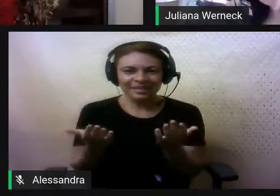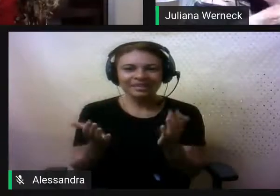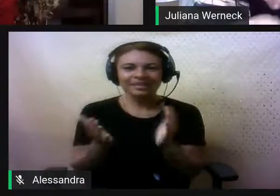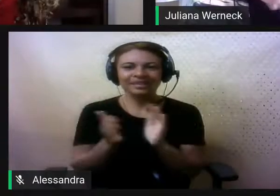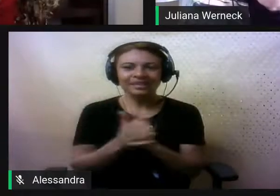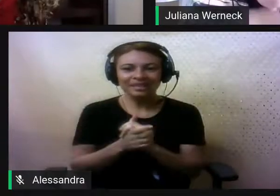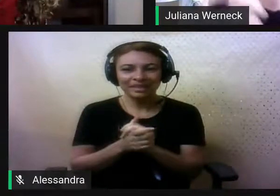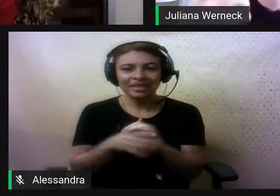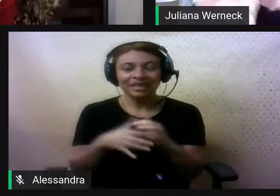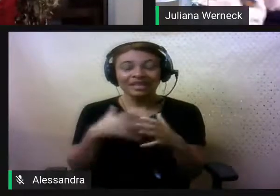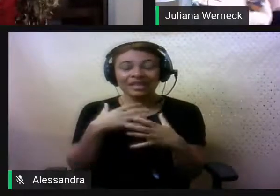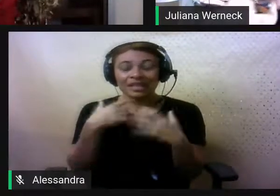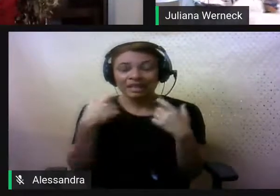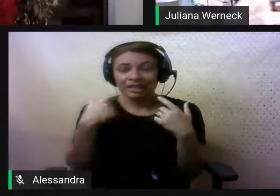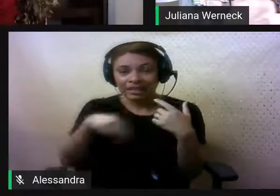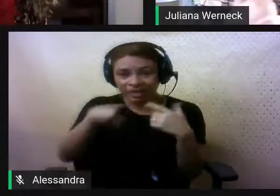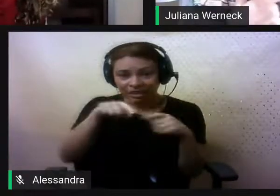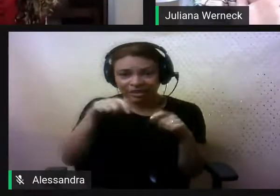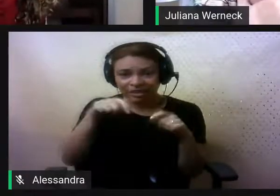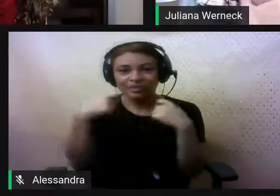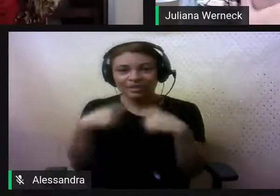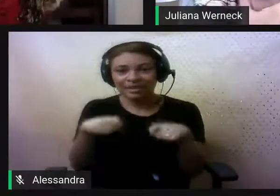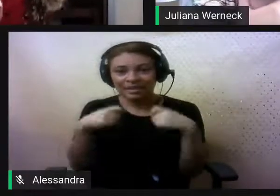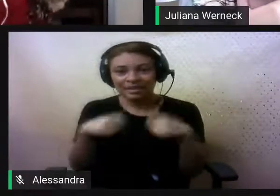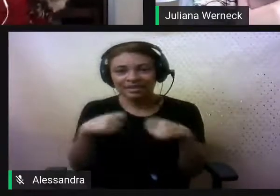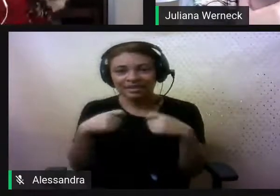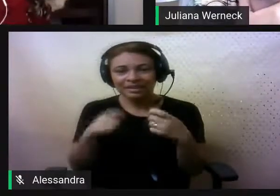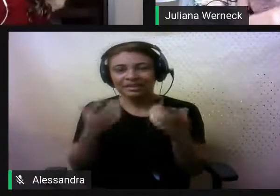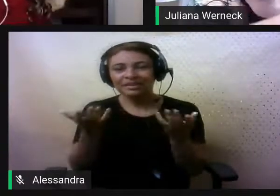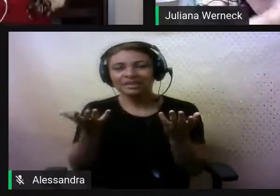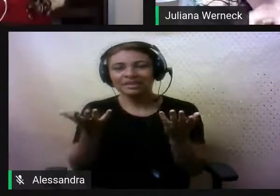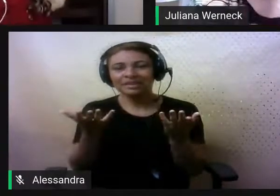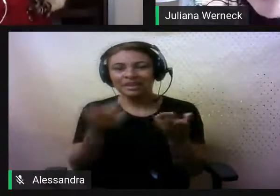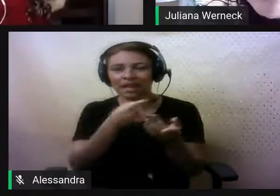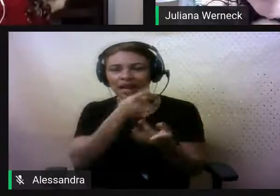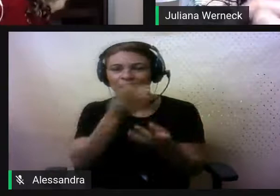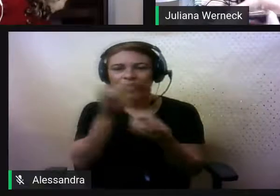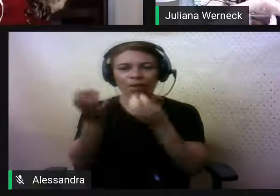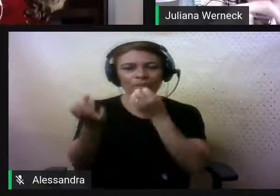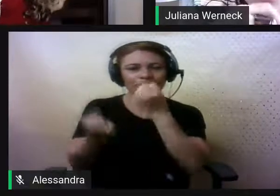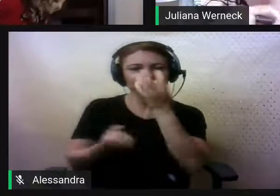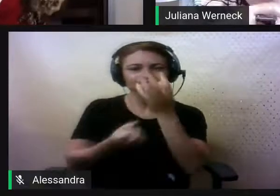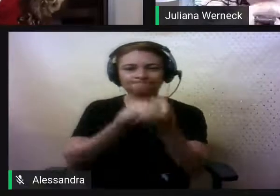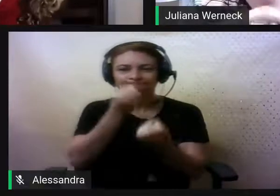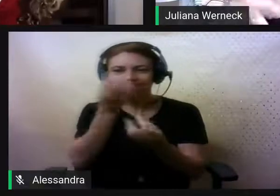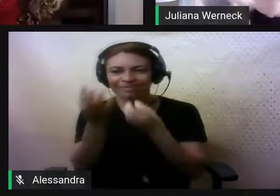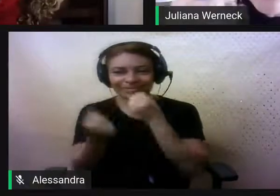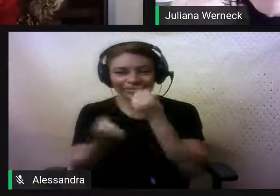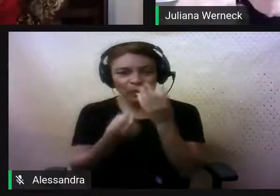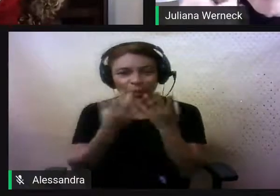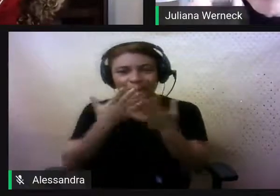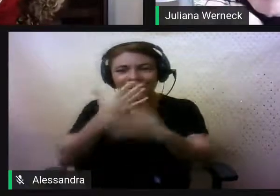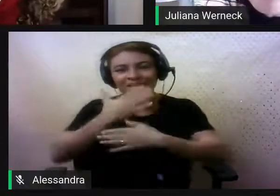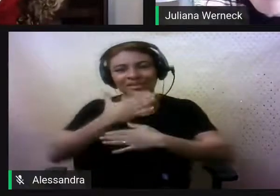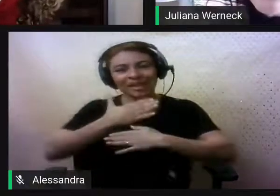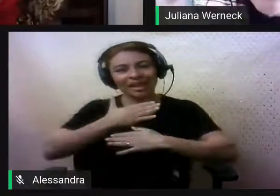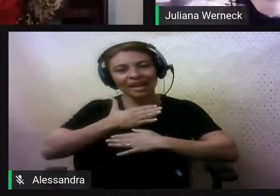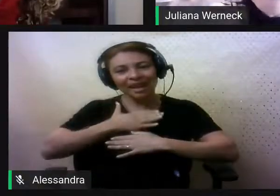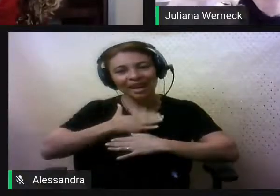A gente precisa, assim, embora, né, você conte isso de uma forma muito, né, muito calma